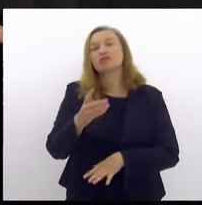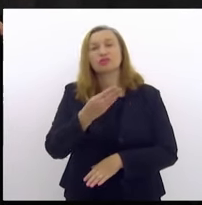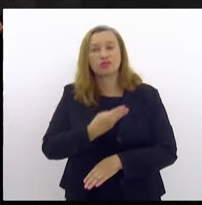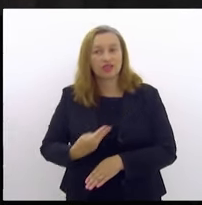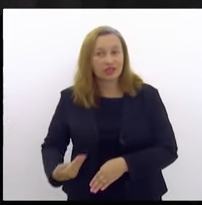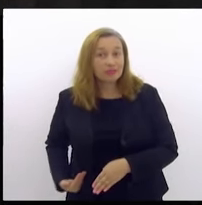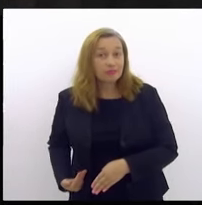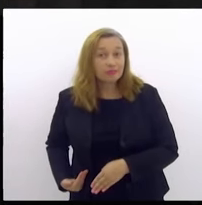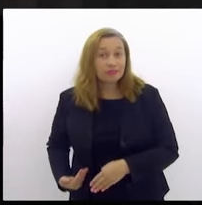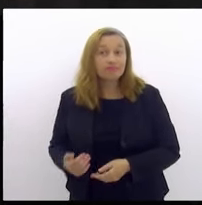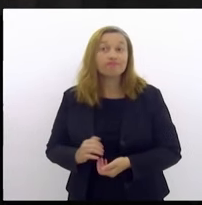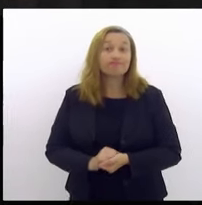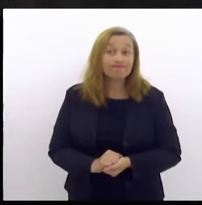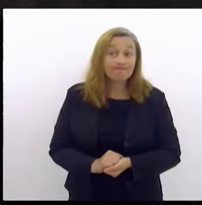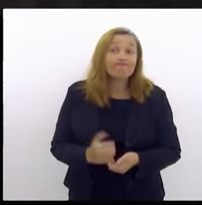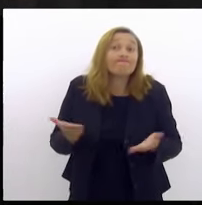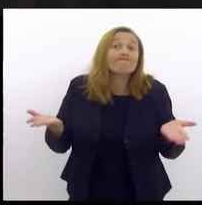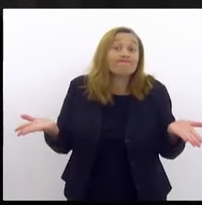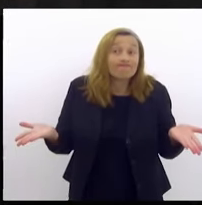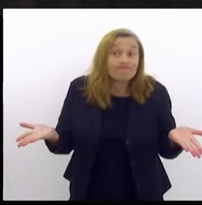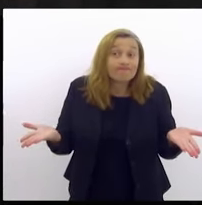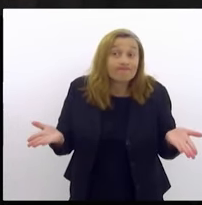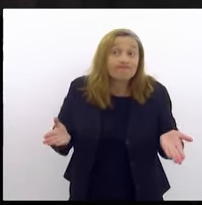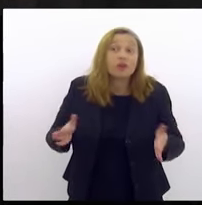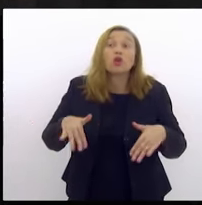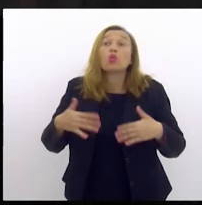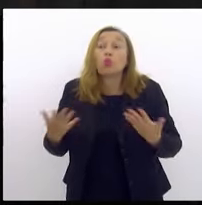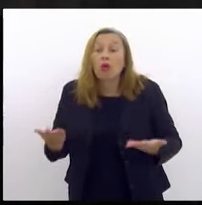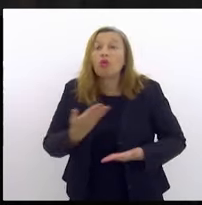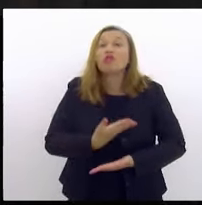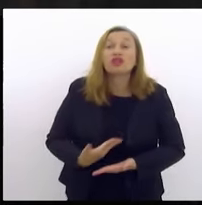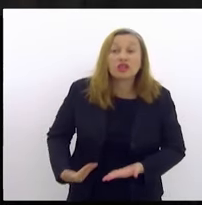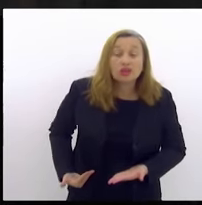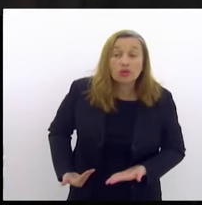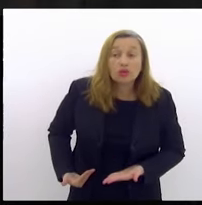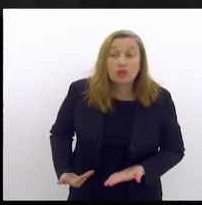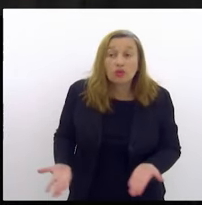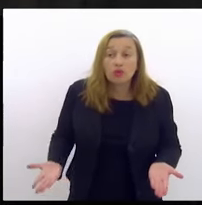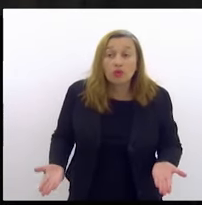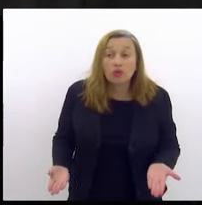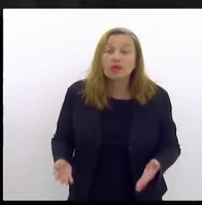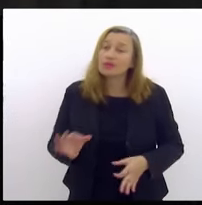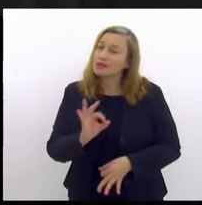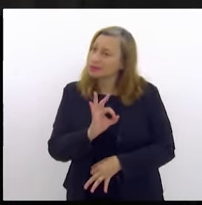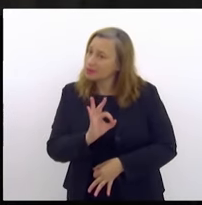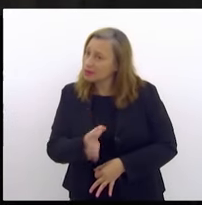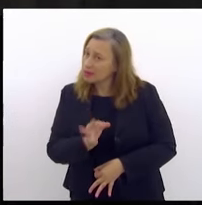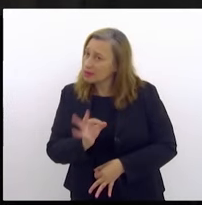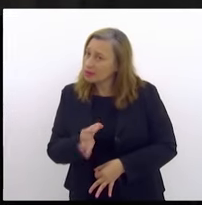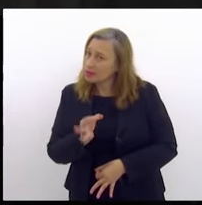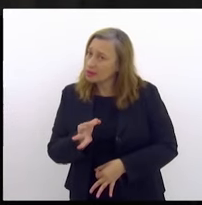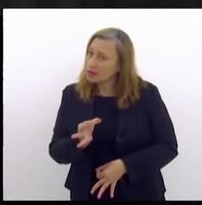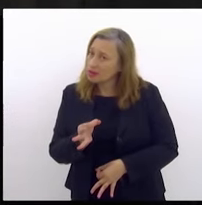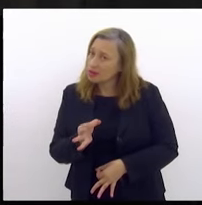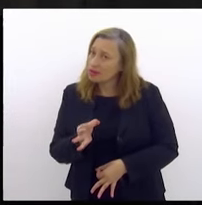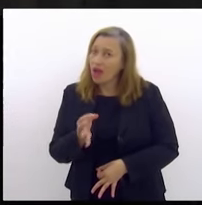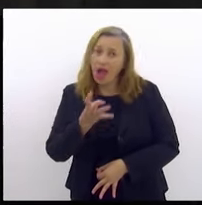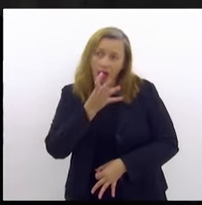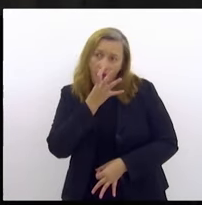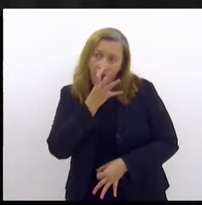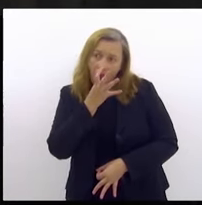o governador pode fazer. E que governador foi? O governador, certamente, muito